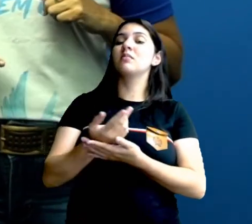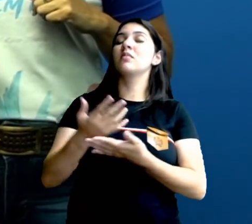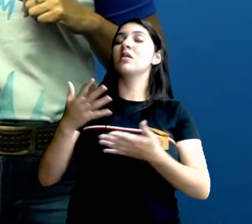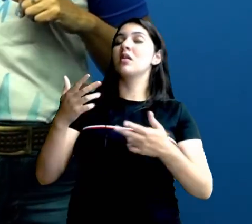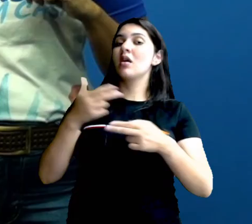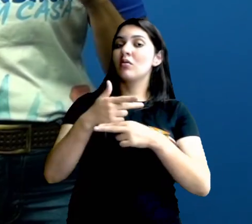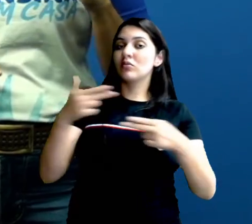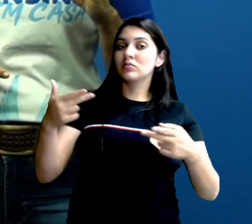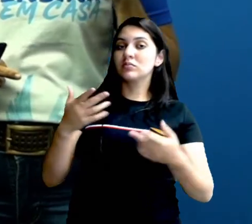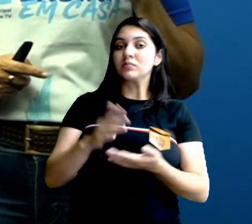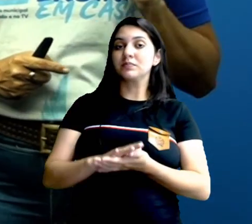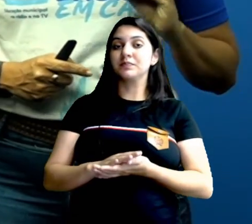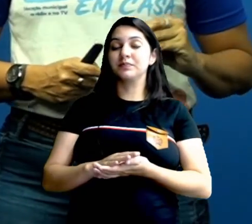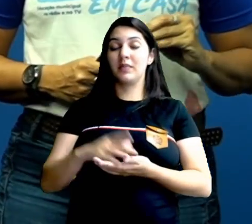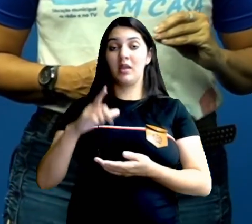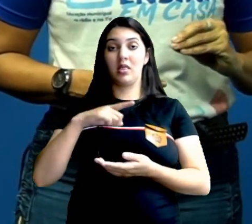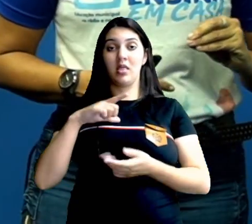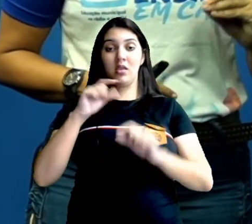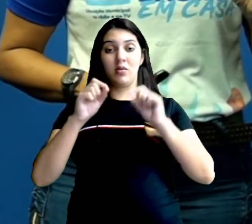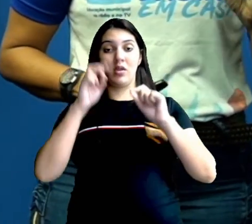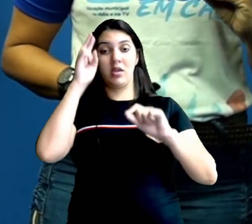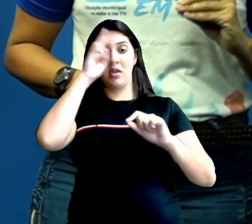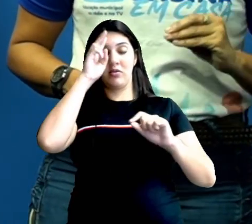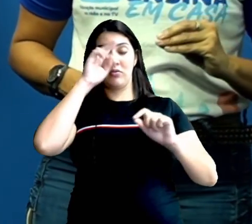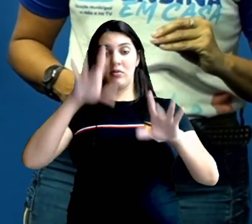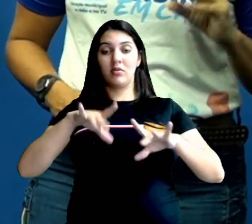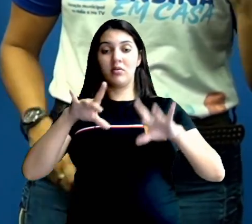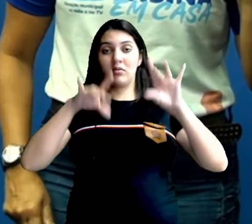moral. O conto de fadas